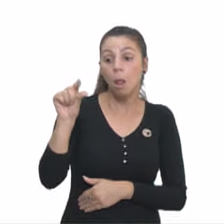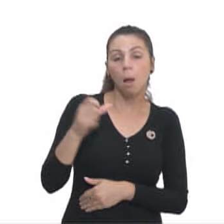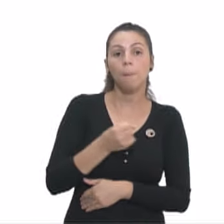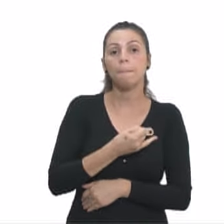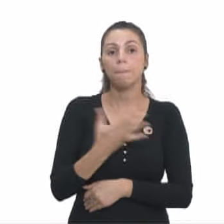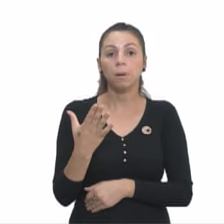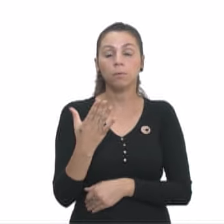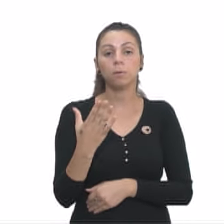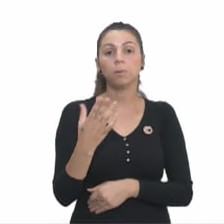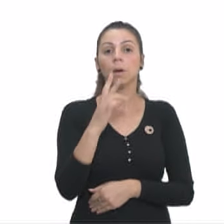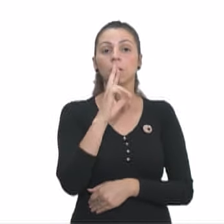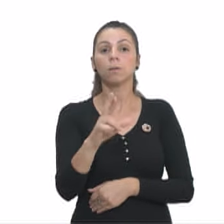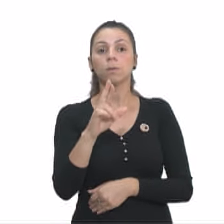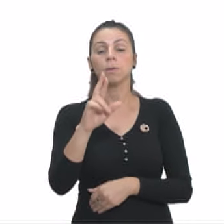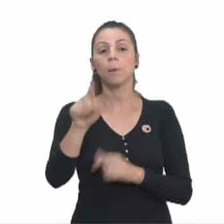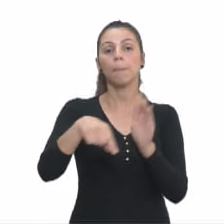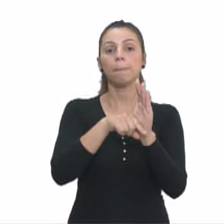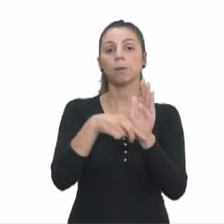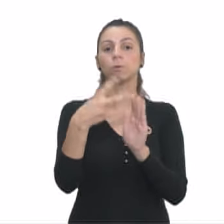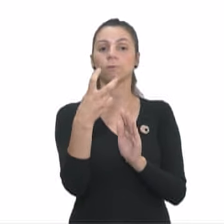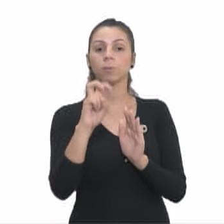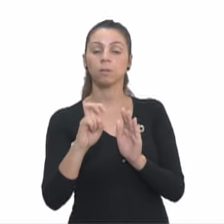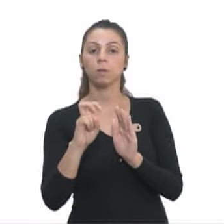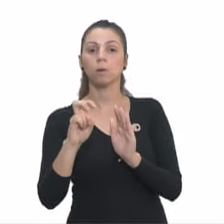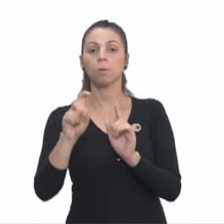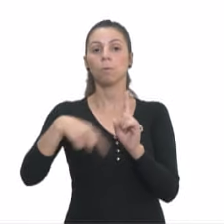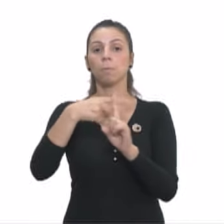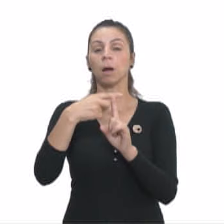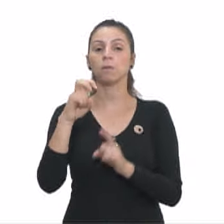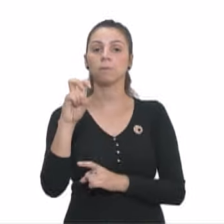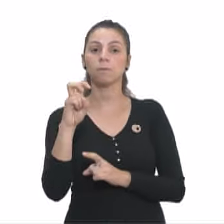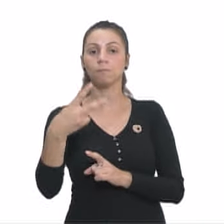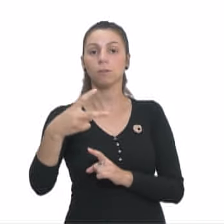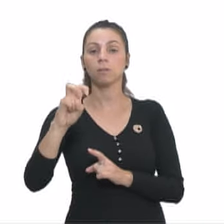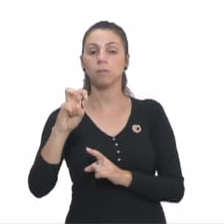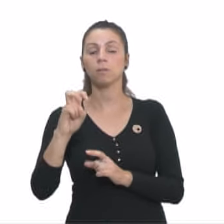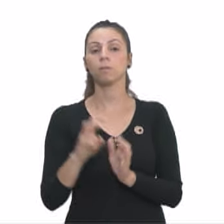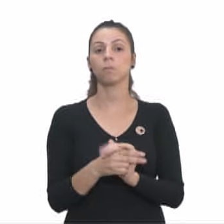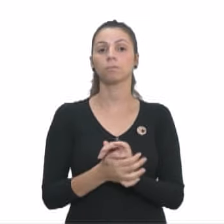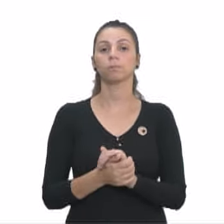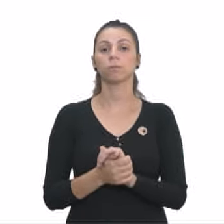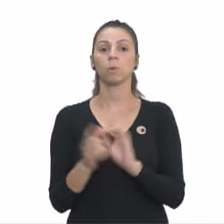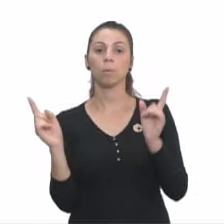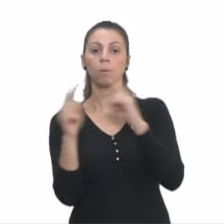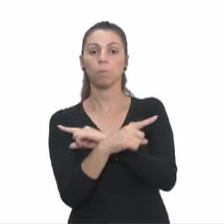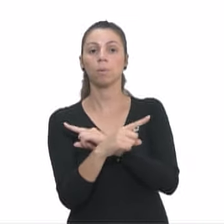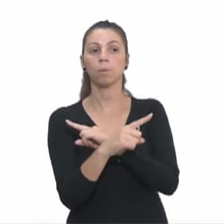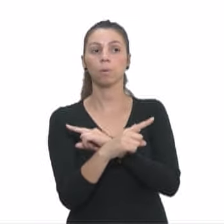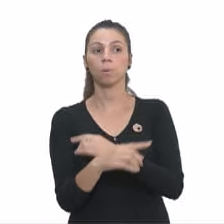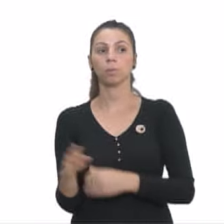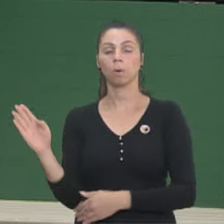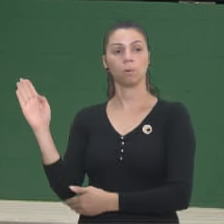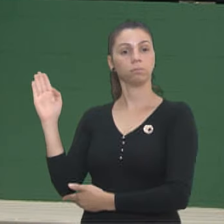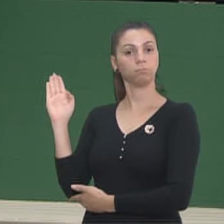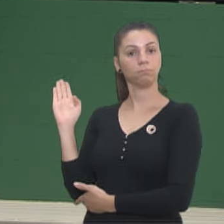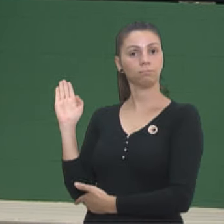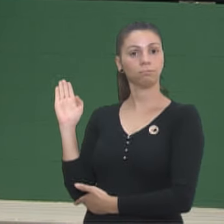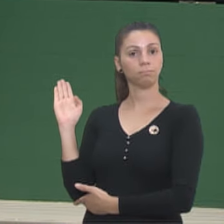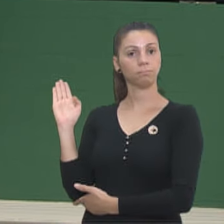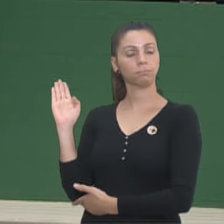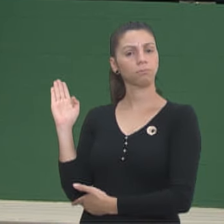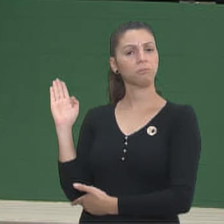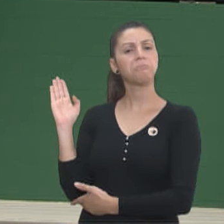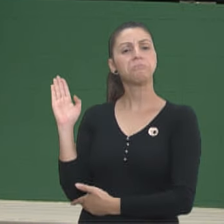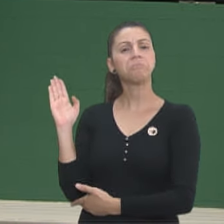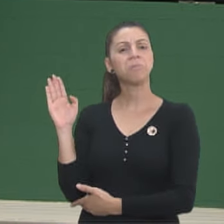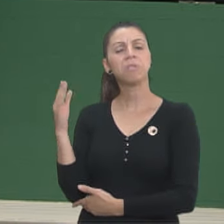de menos 25 mais 25, o oposto do número menos 32, o resultado de 10 menos 35 e quais